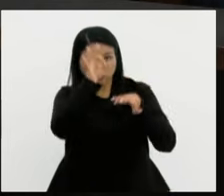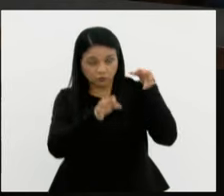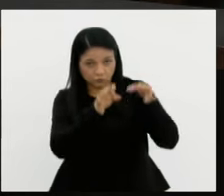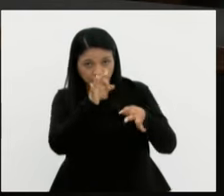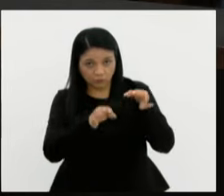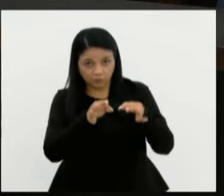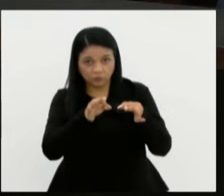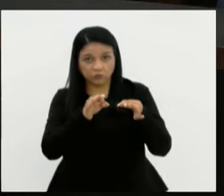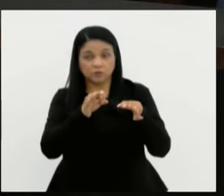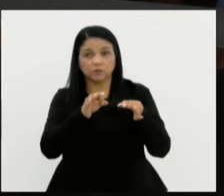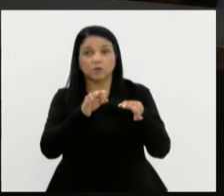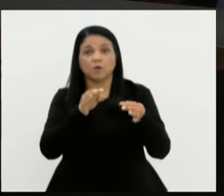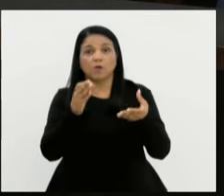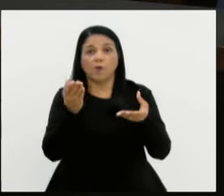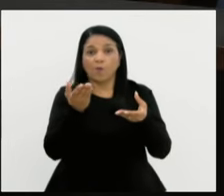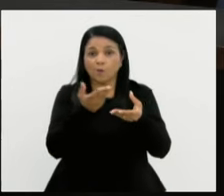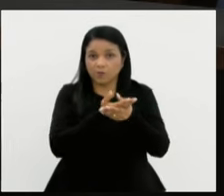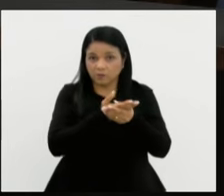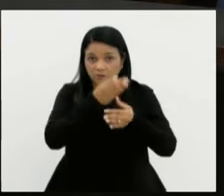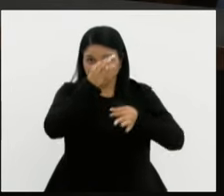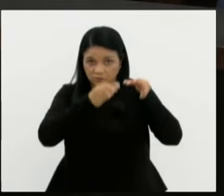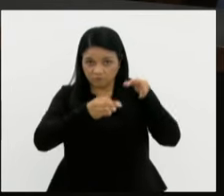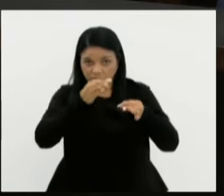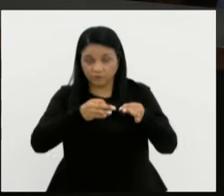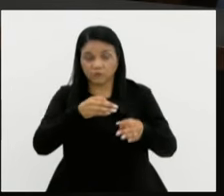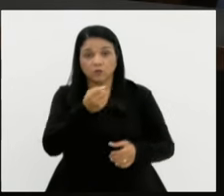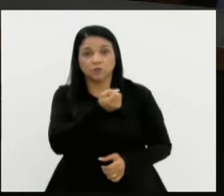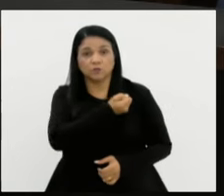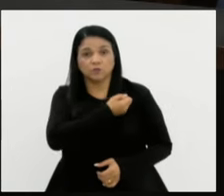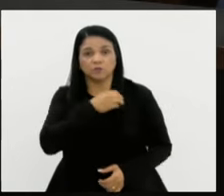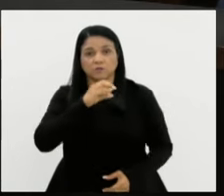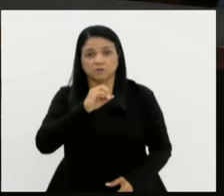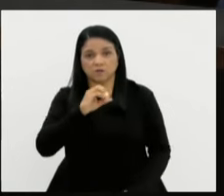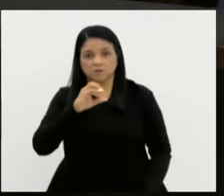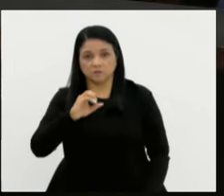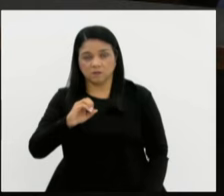no processo judicial número